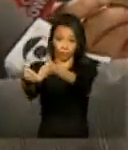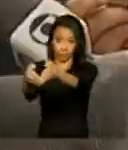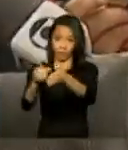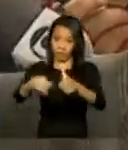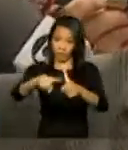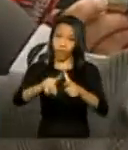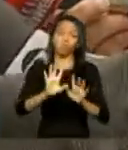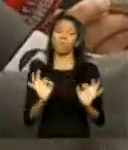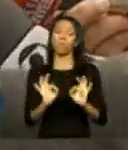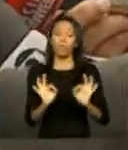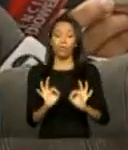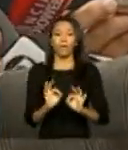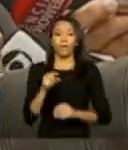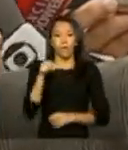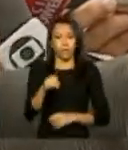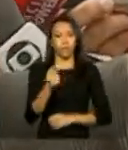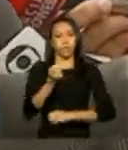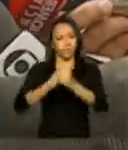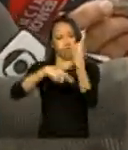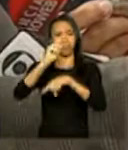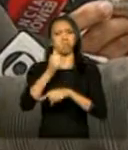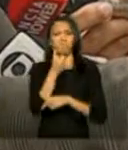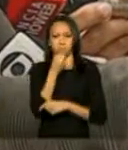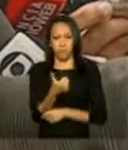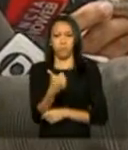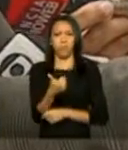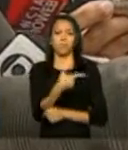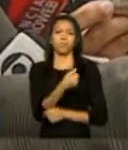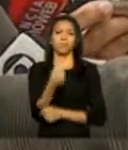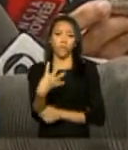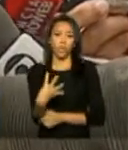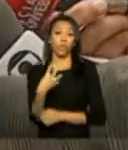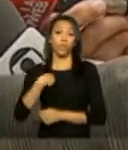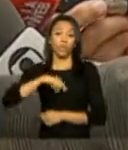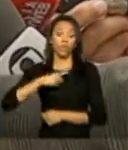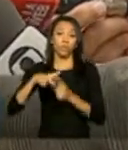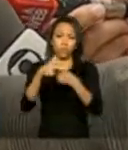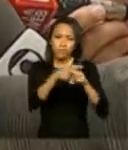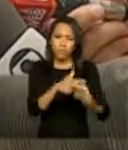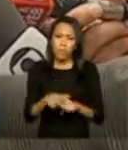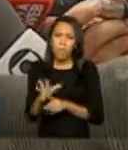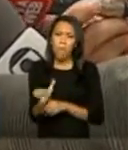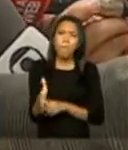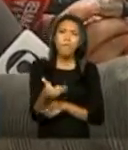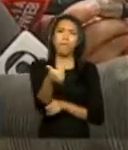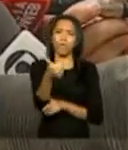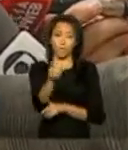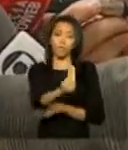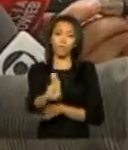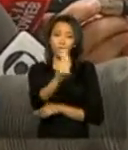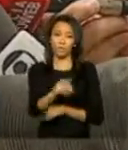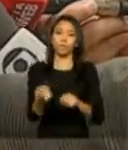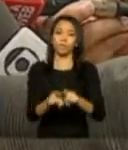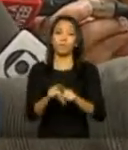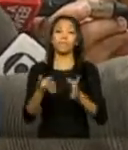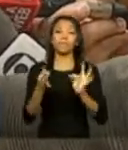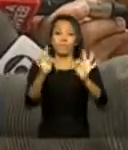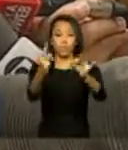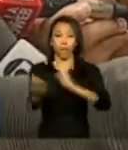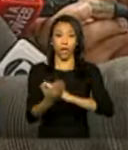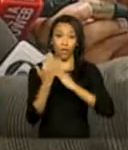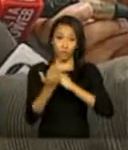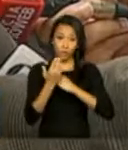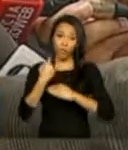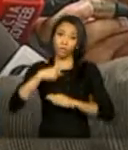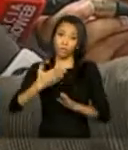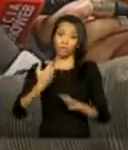em 2014, nós estamos aperfeiçoando pela tecnologia que está sendo implantada, portanto, nós estamos